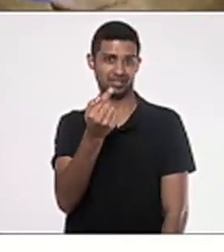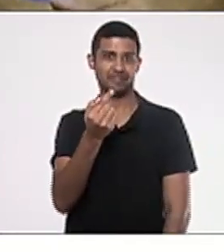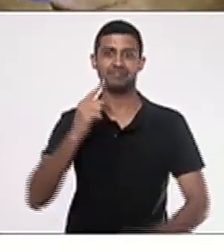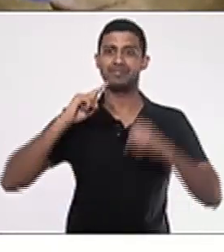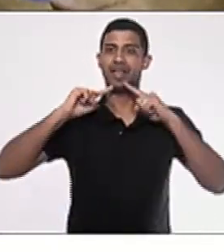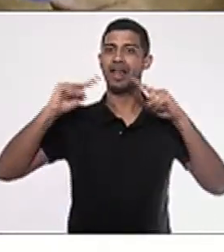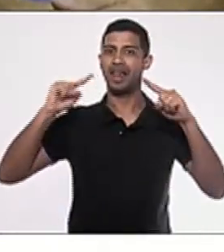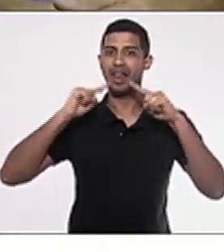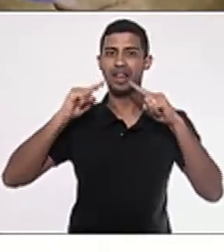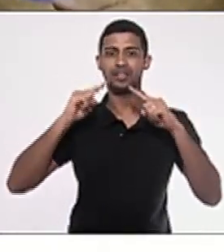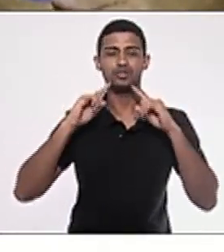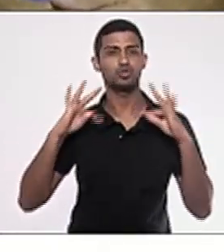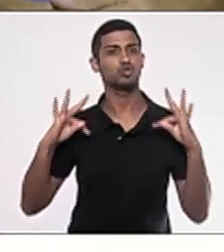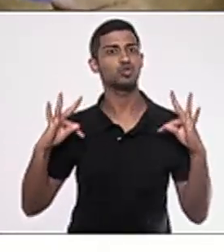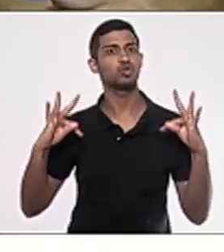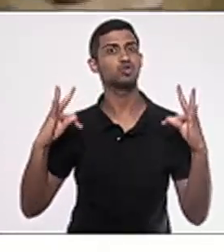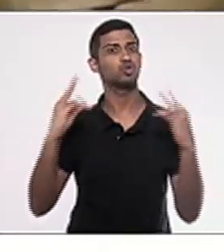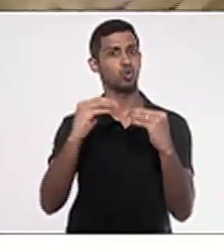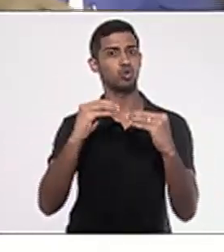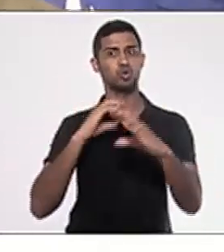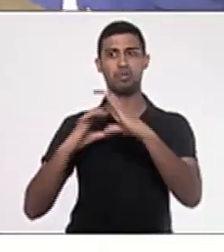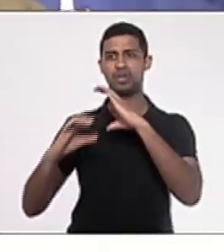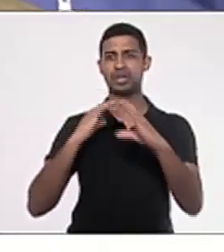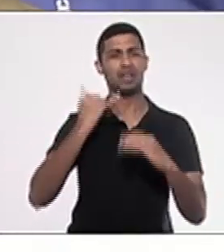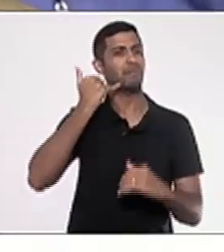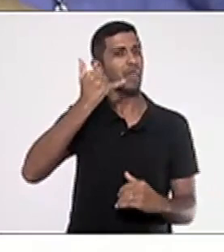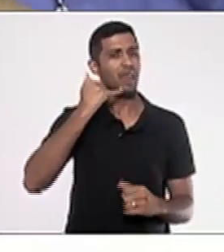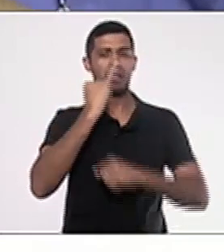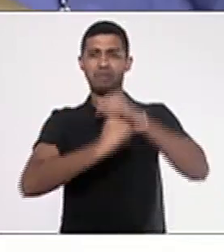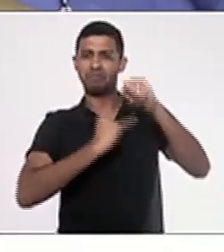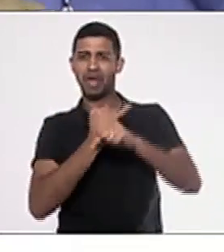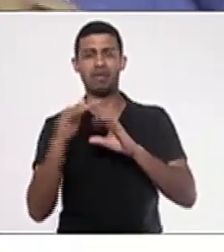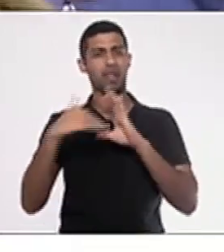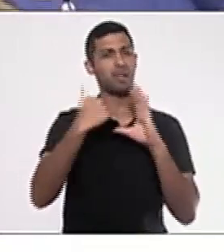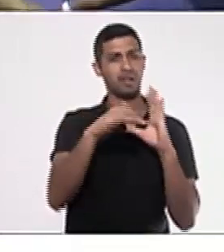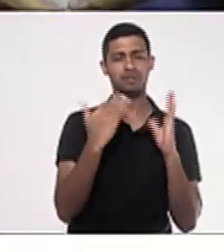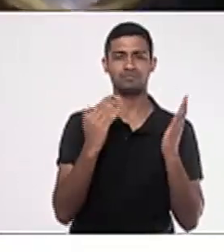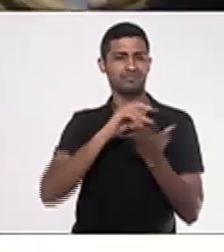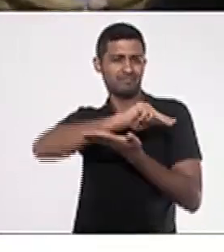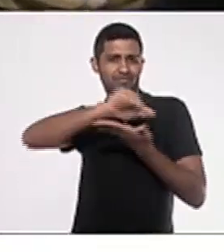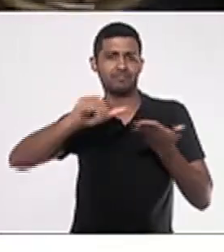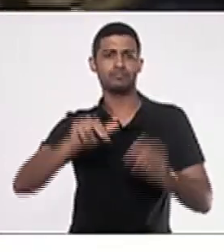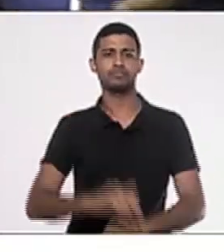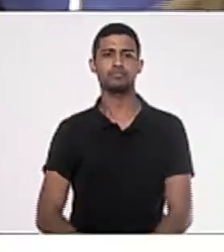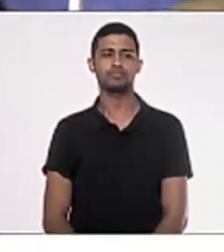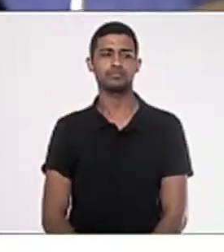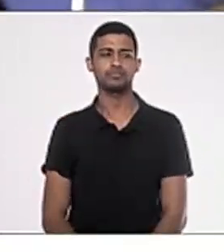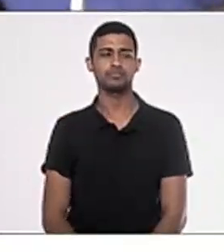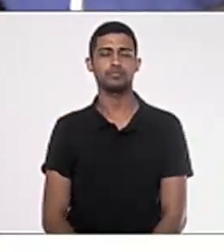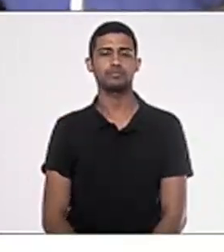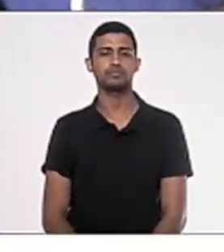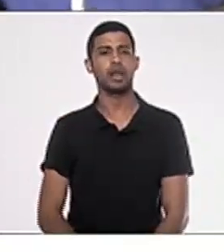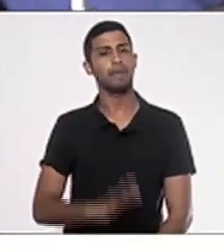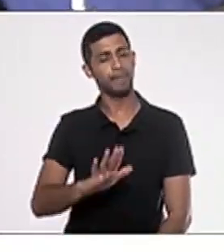reclamações, incluindo todas as portas de entrada de reclamações no PROCON. Mais um ponto a favor da